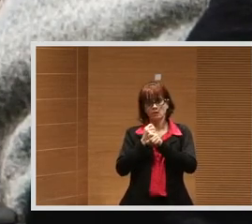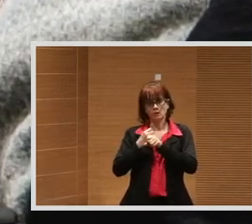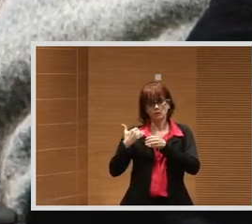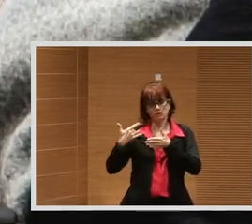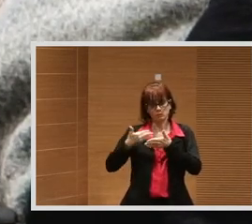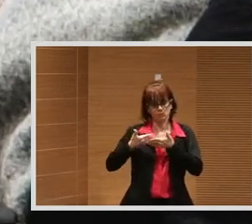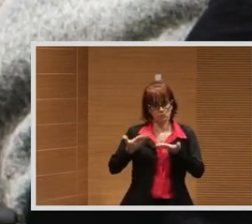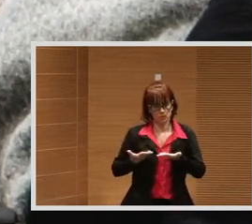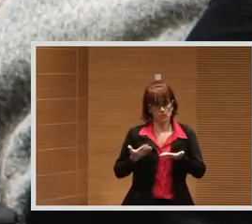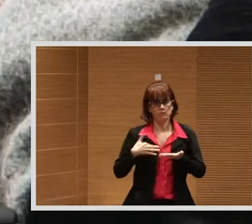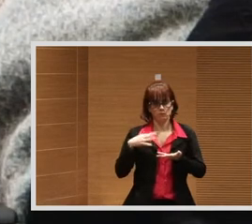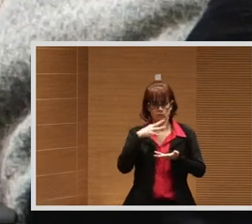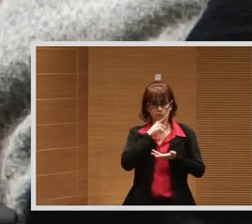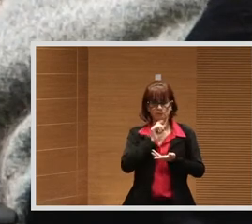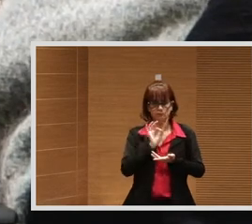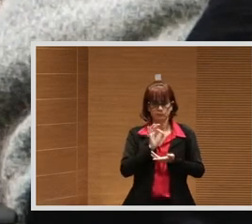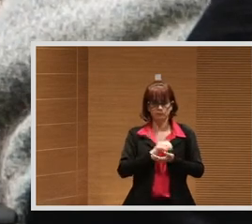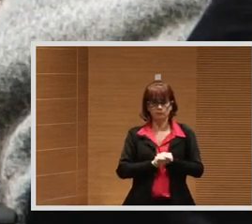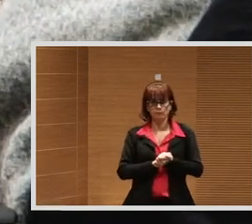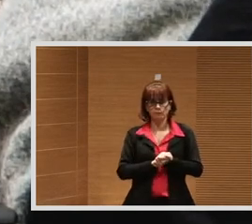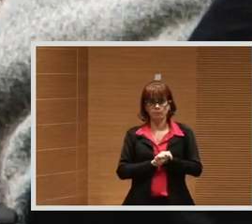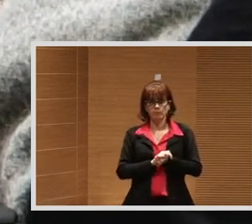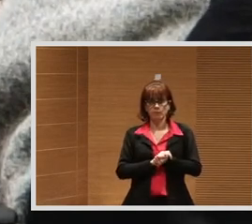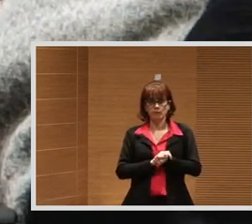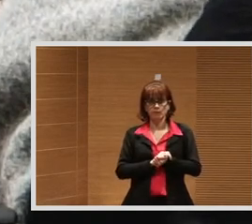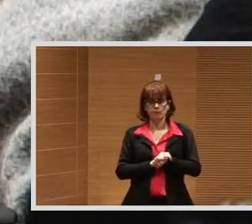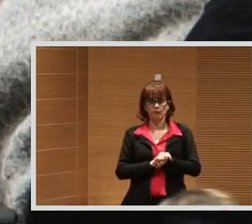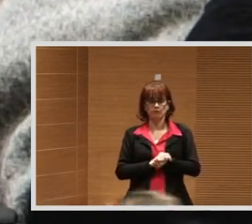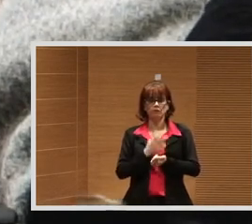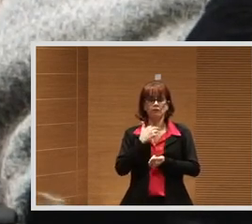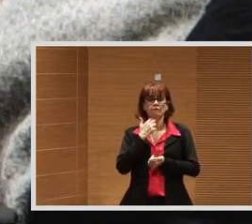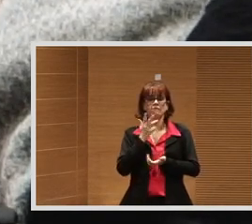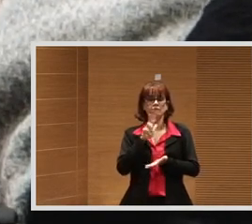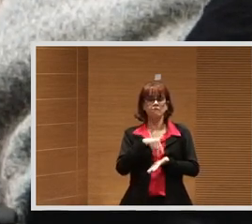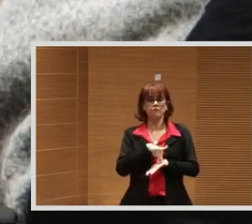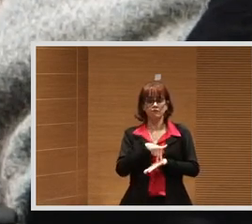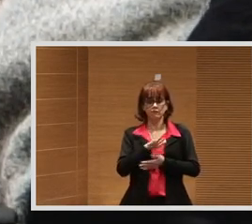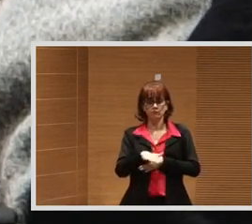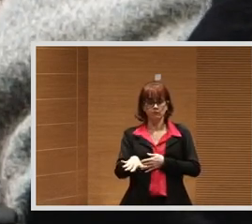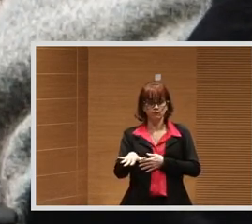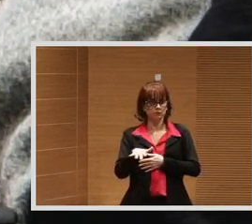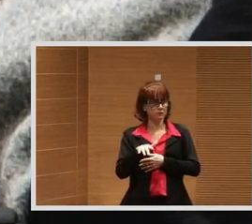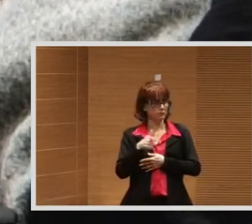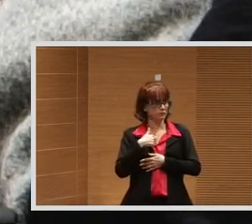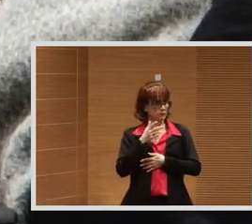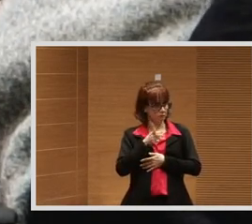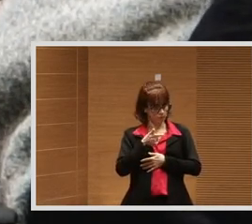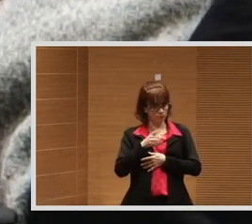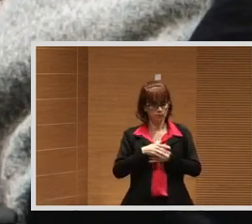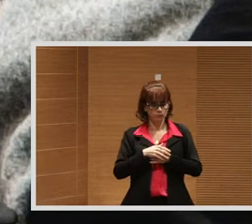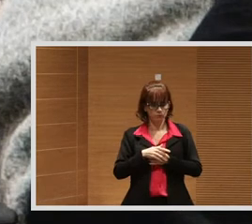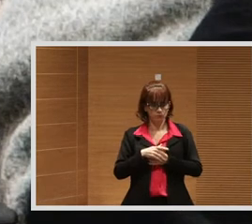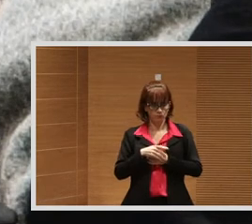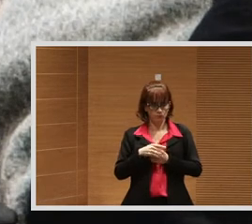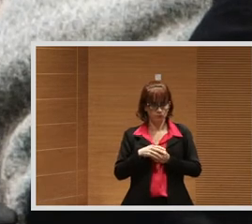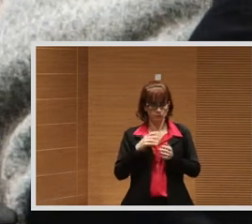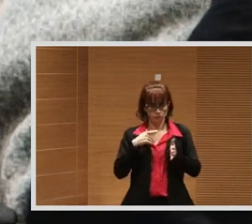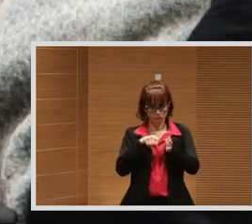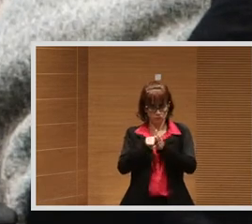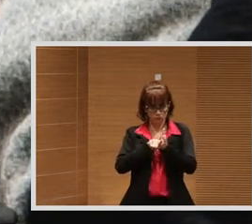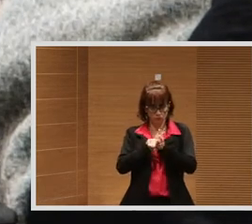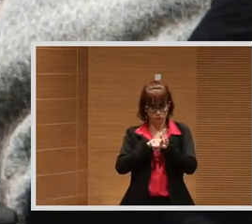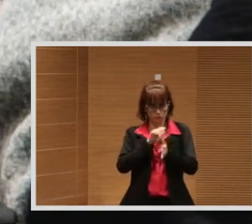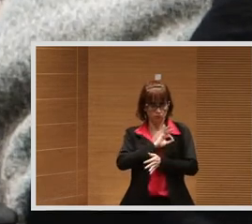tenho percebido. É isso de dar voz à criança. Eu sempre, quando eu estou na função de perito judicial,